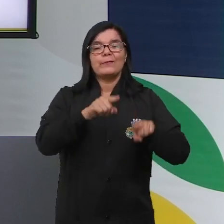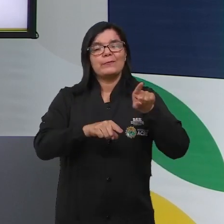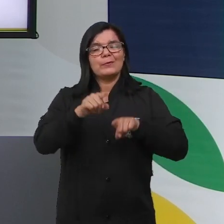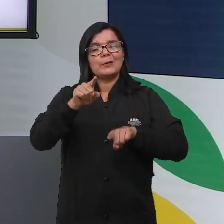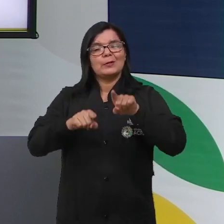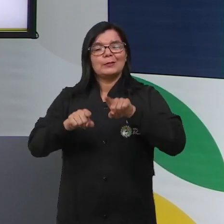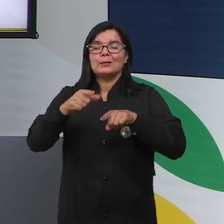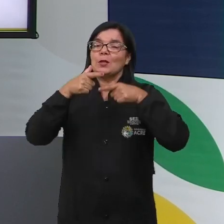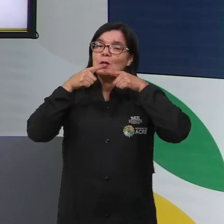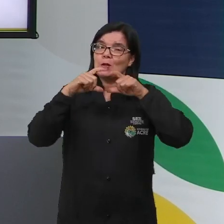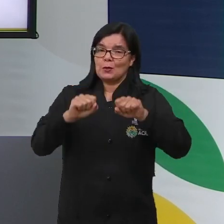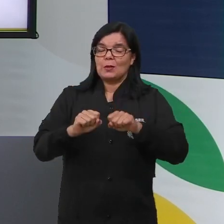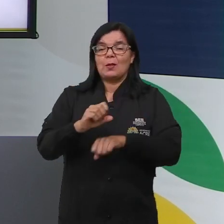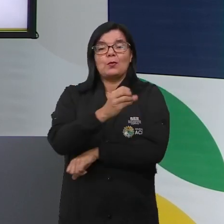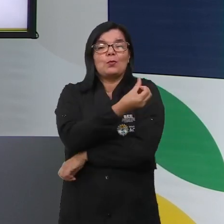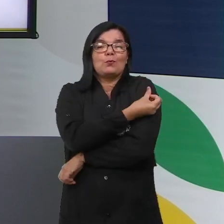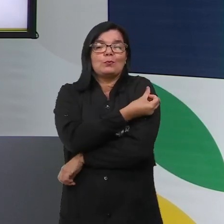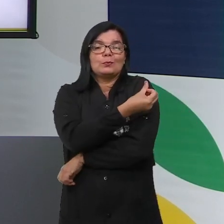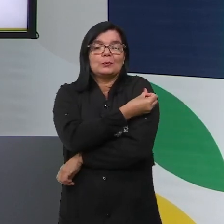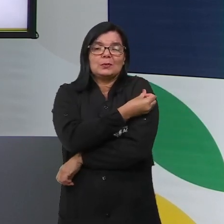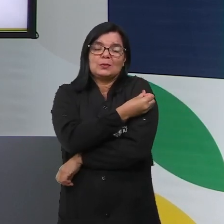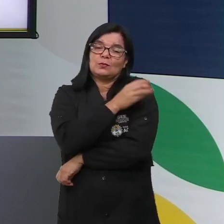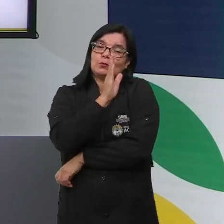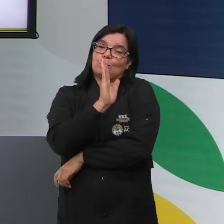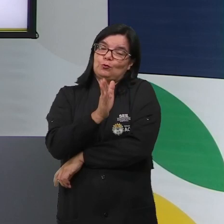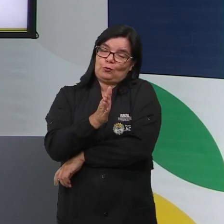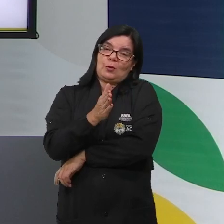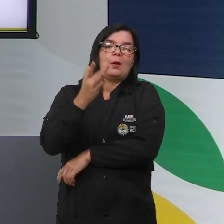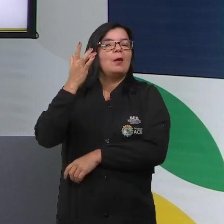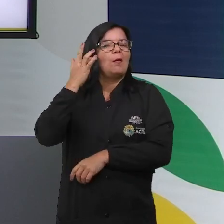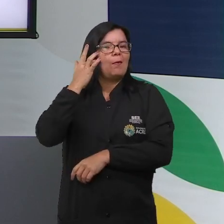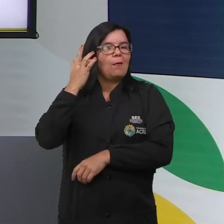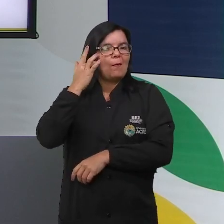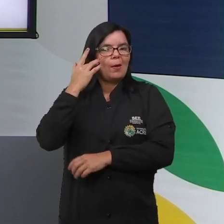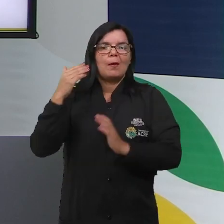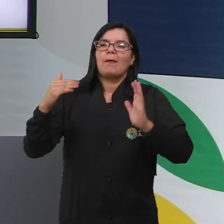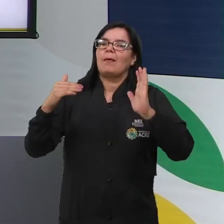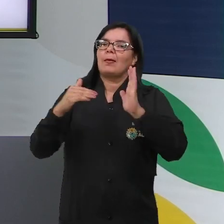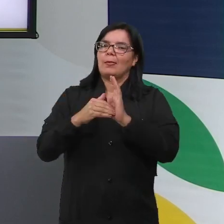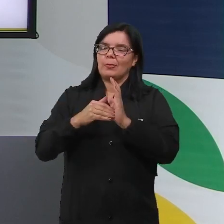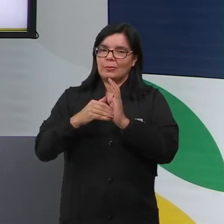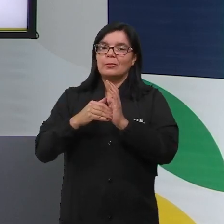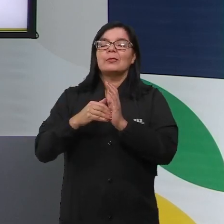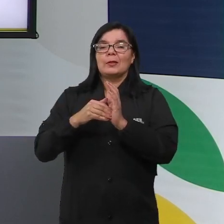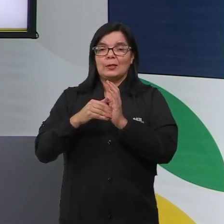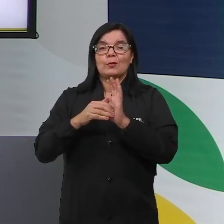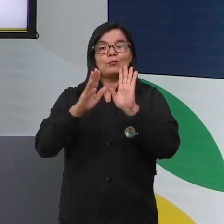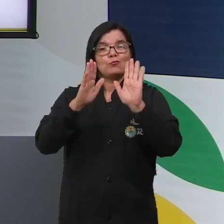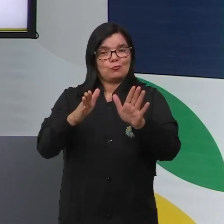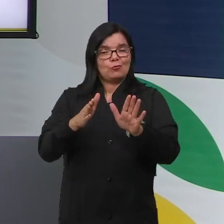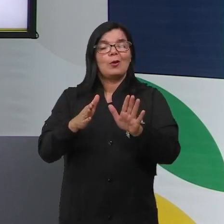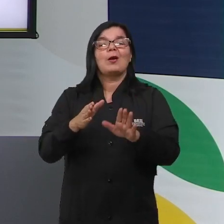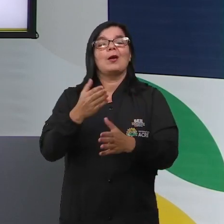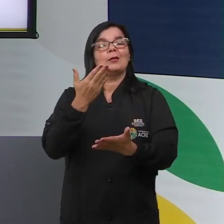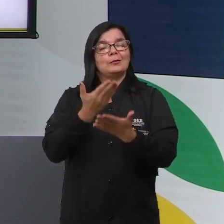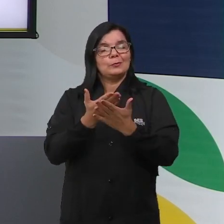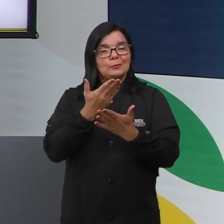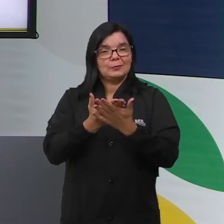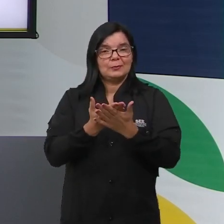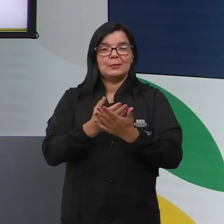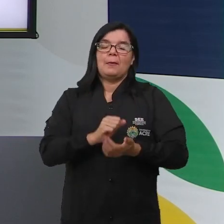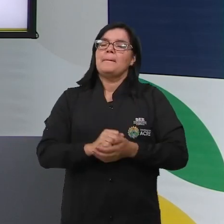linguística desde o 6º ano do ensino fundamental. Eu acho que até no ensino fundamental 1 eu já estudo variação